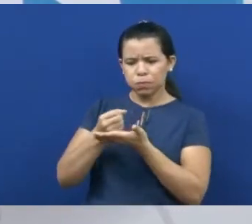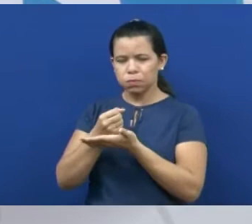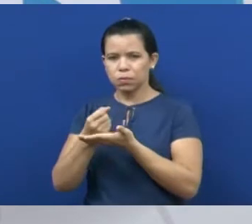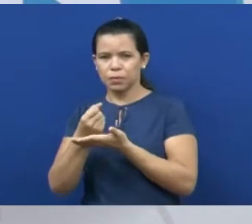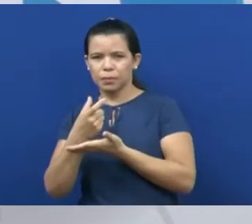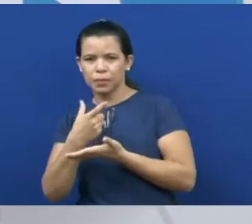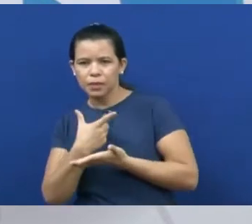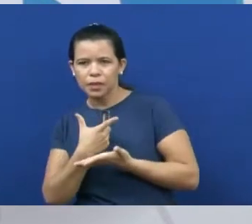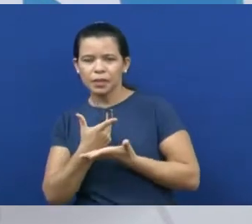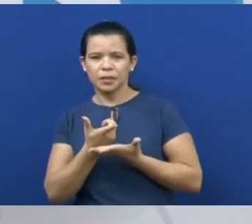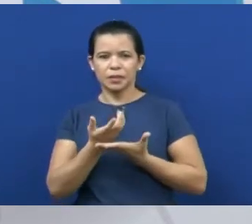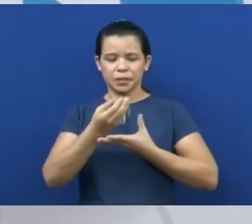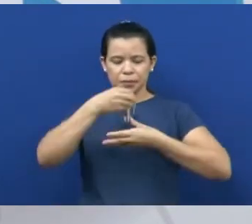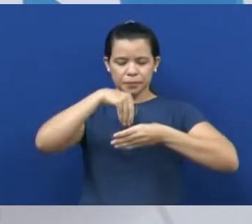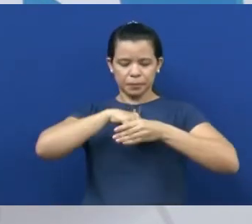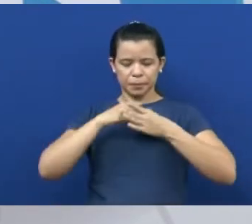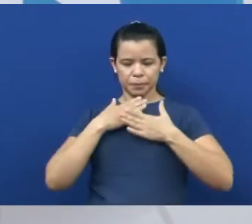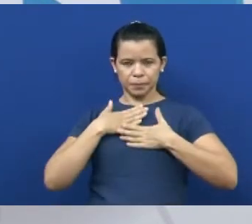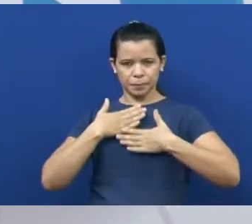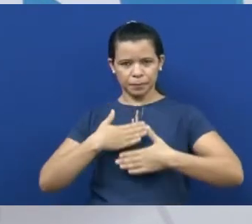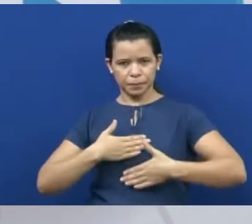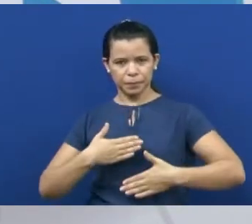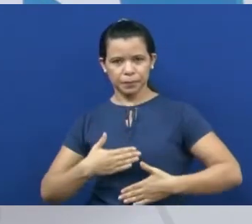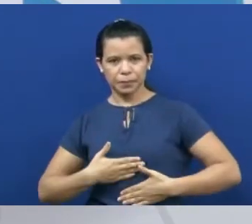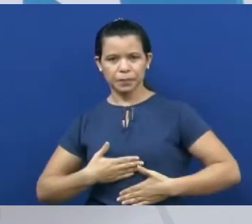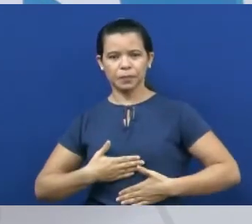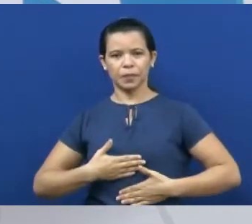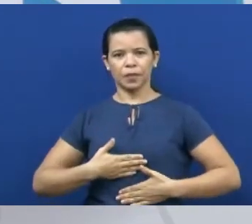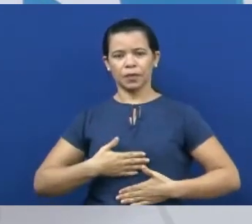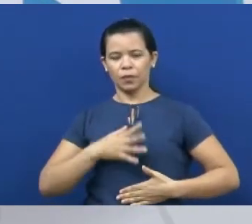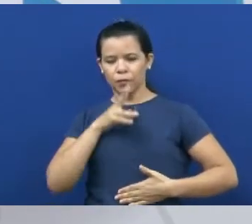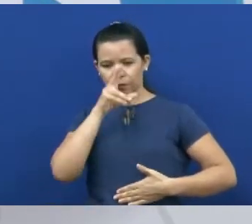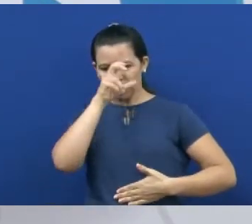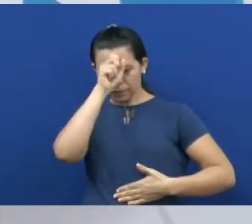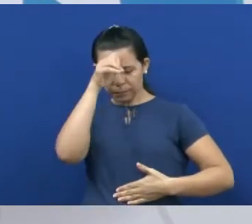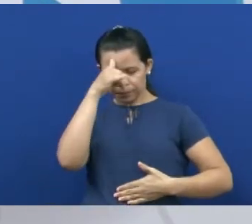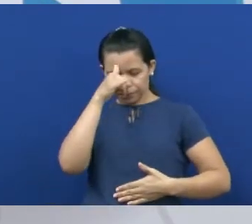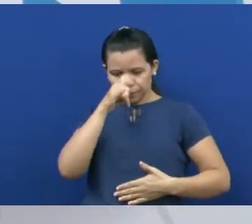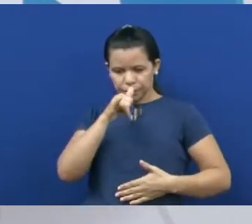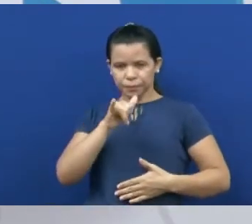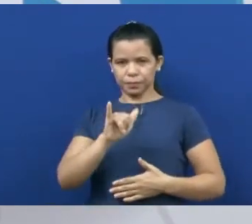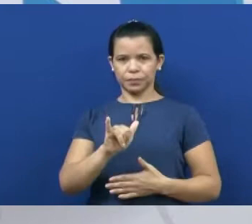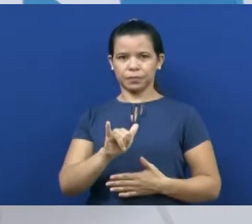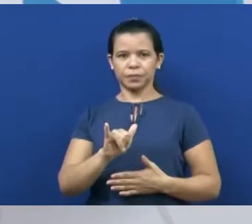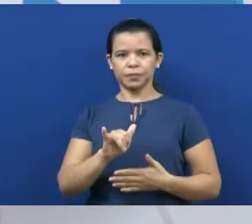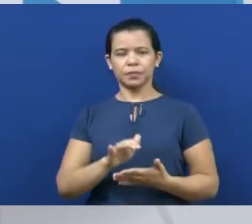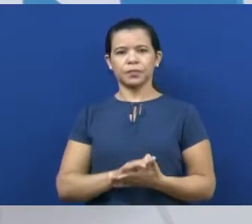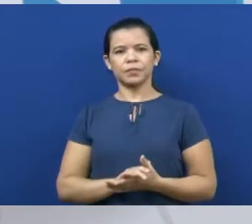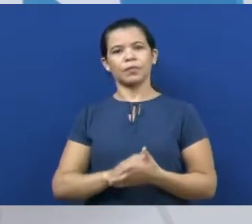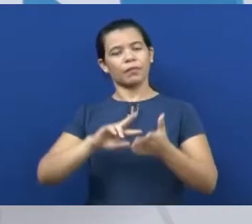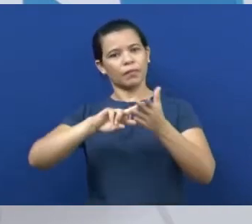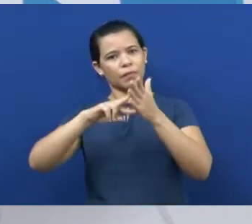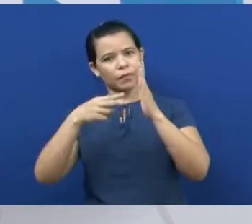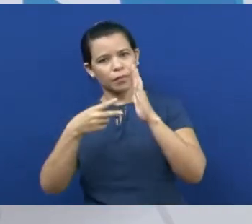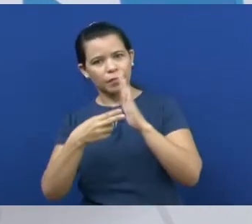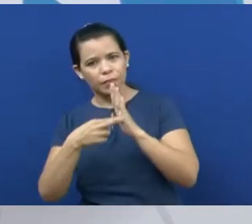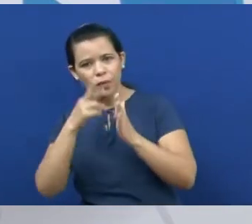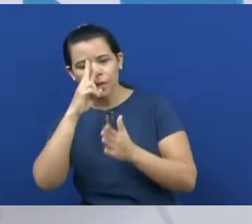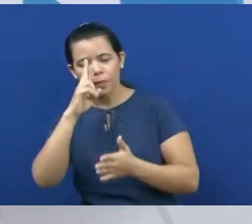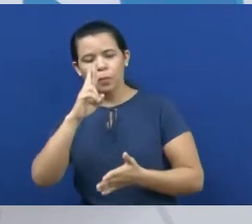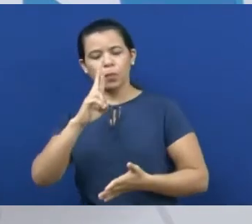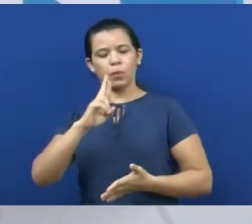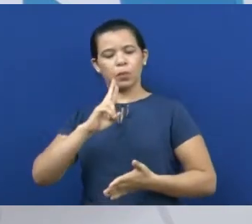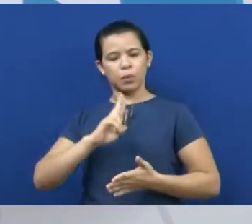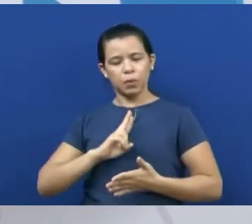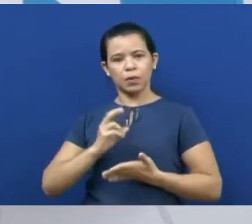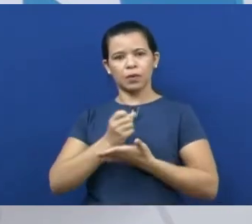seu local de ação e a intensidade do efeito farmacológico, ou seja, o resultado da medicação